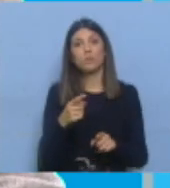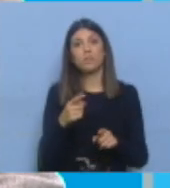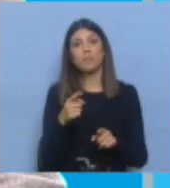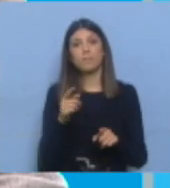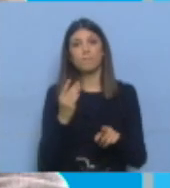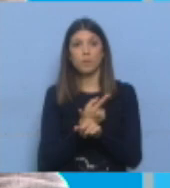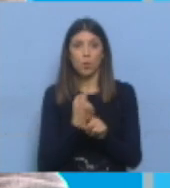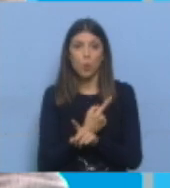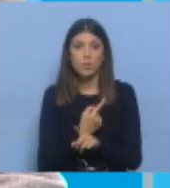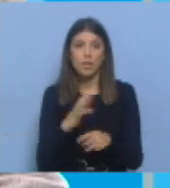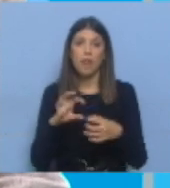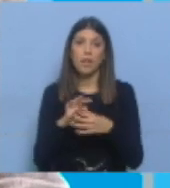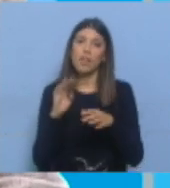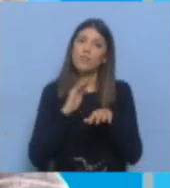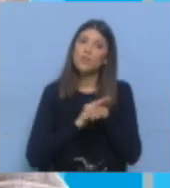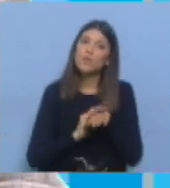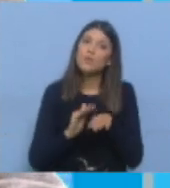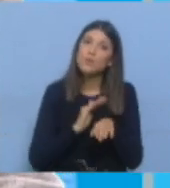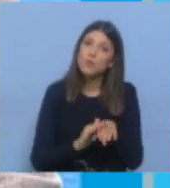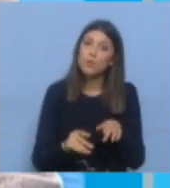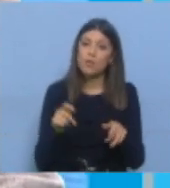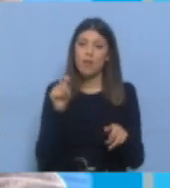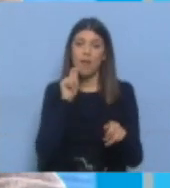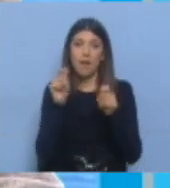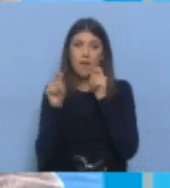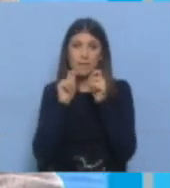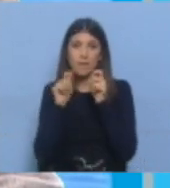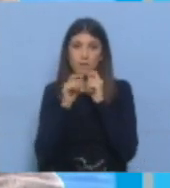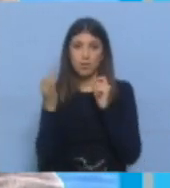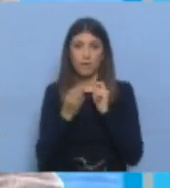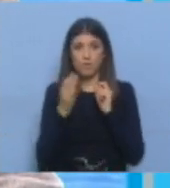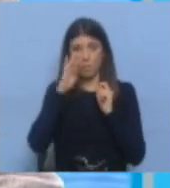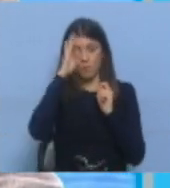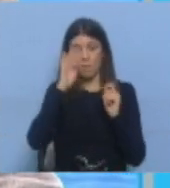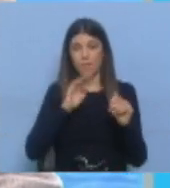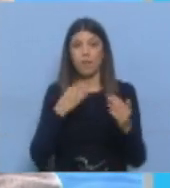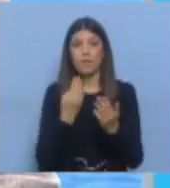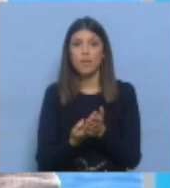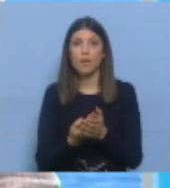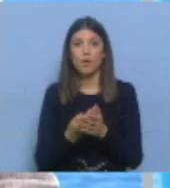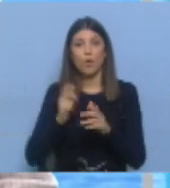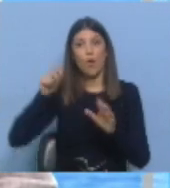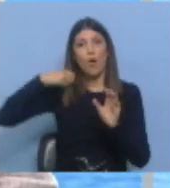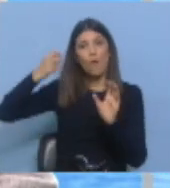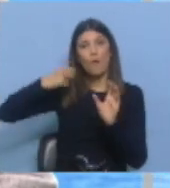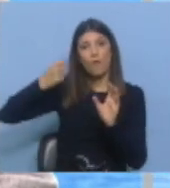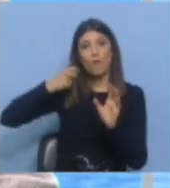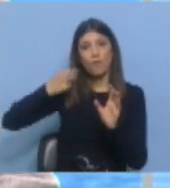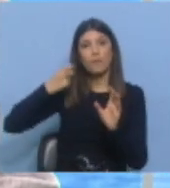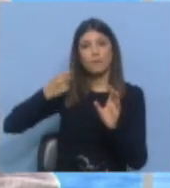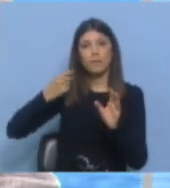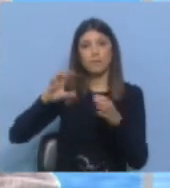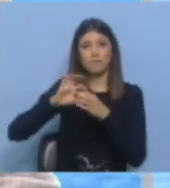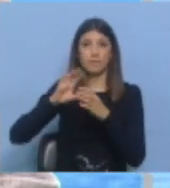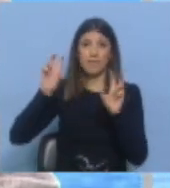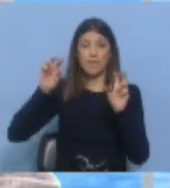ternura. E ele, na entrevista que dá ao Wim Wenders, para o filme que o realizador fez sobre o Papa, diz que a ternura